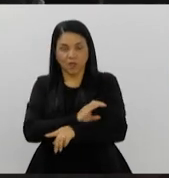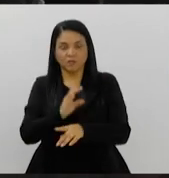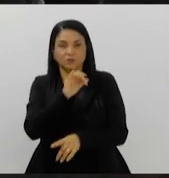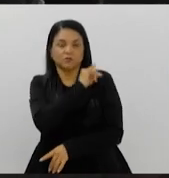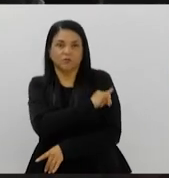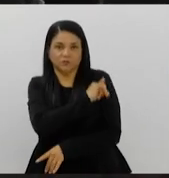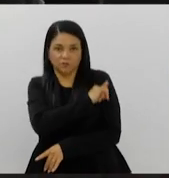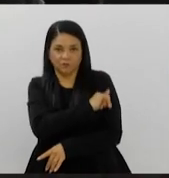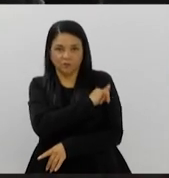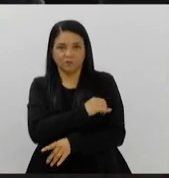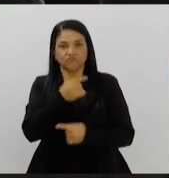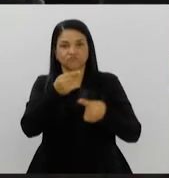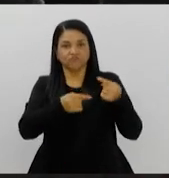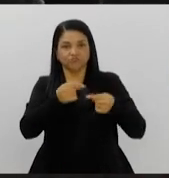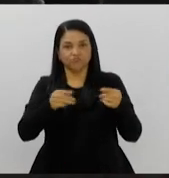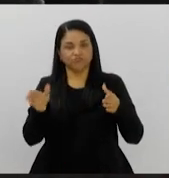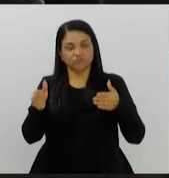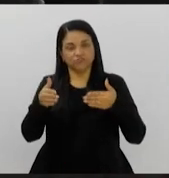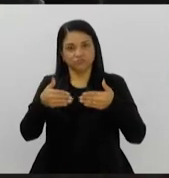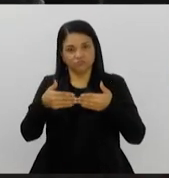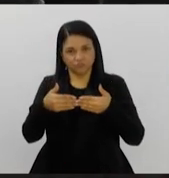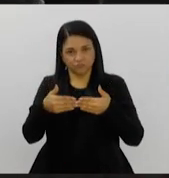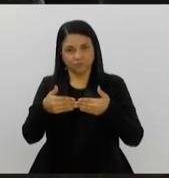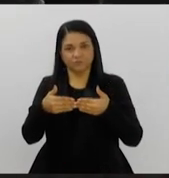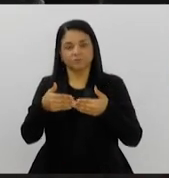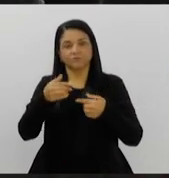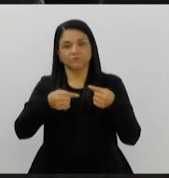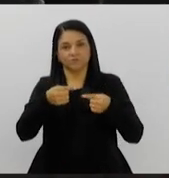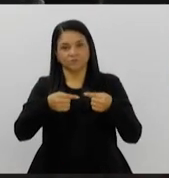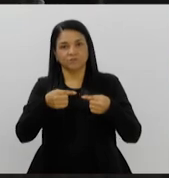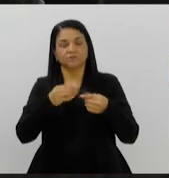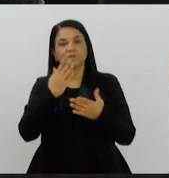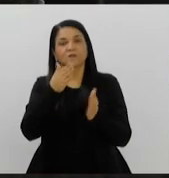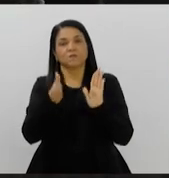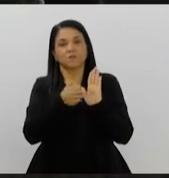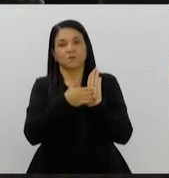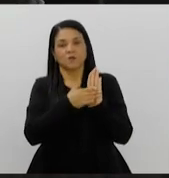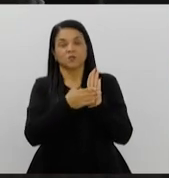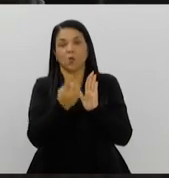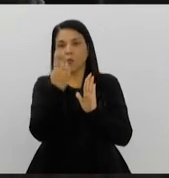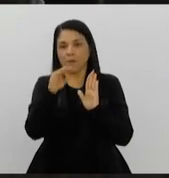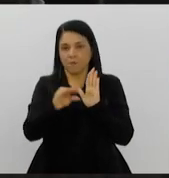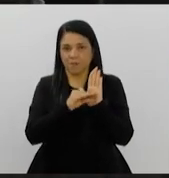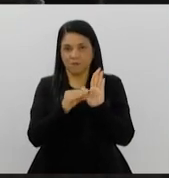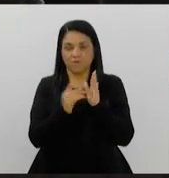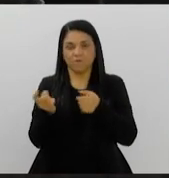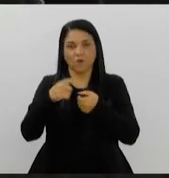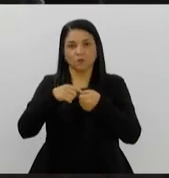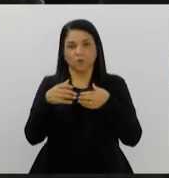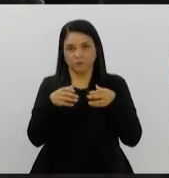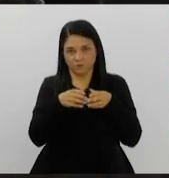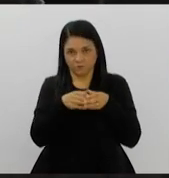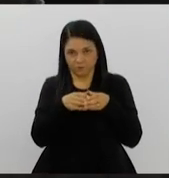Em discussão, não havendo quem queira discutir, encerrada a discussão, apresento a proposta, recebeu uma emenda e retorna às comissões.